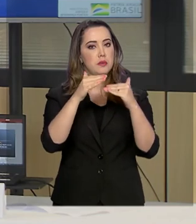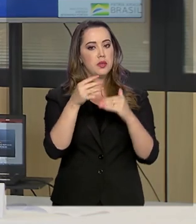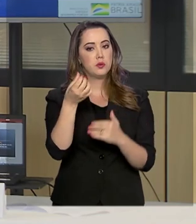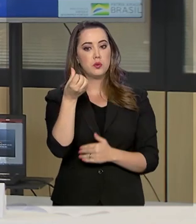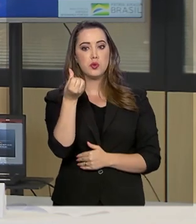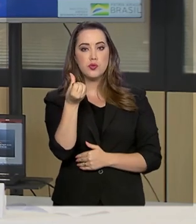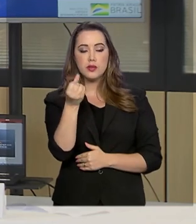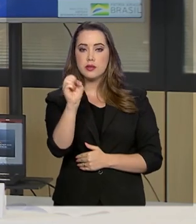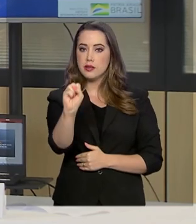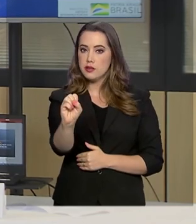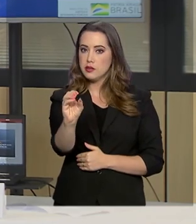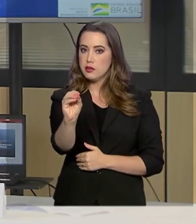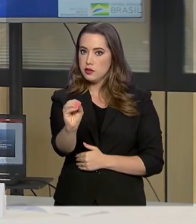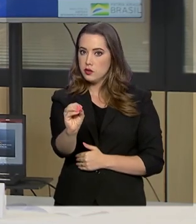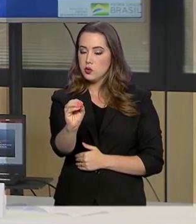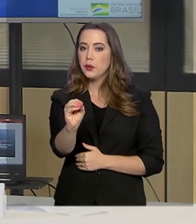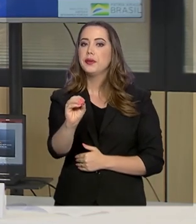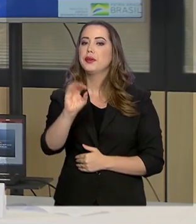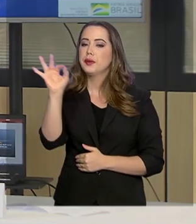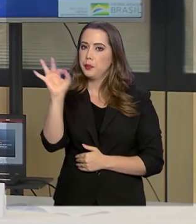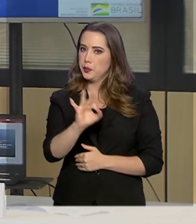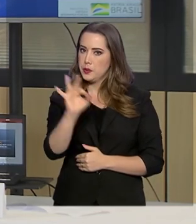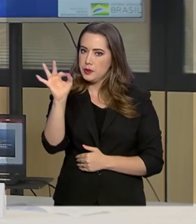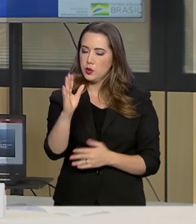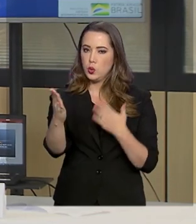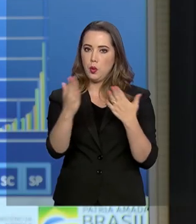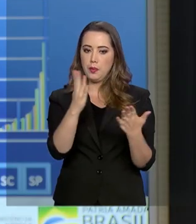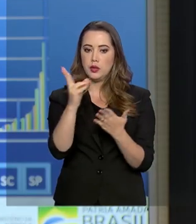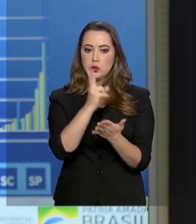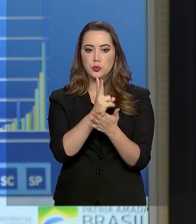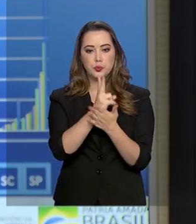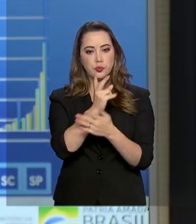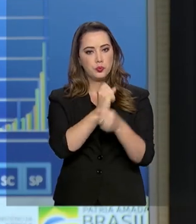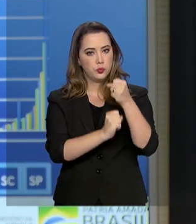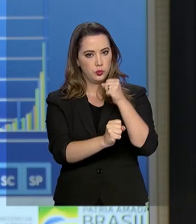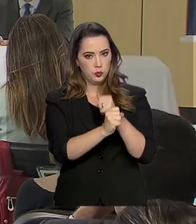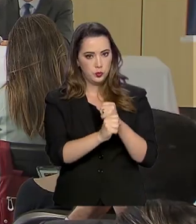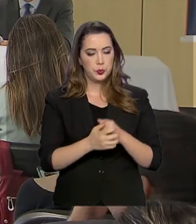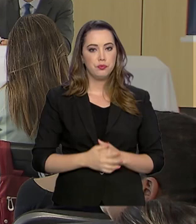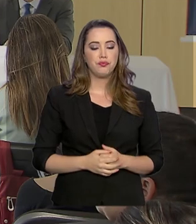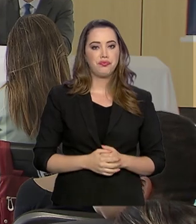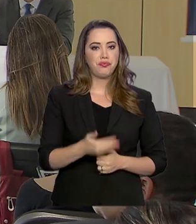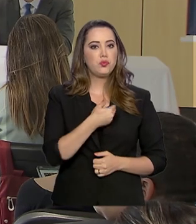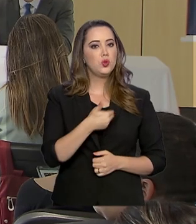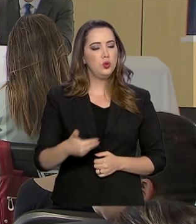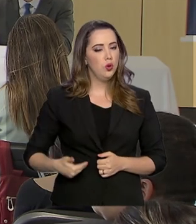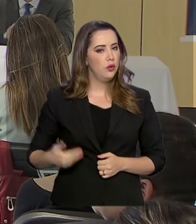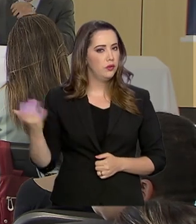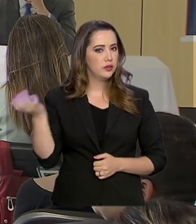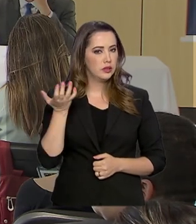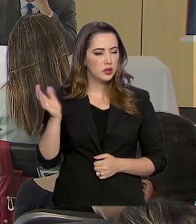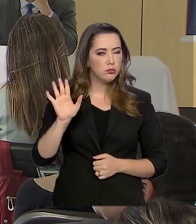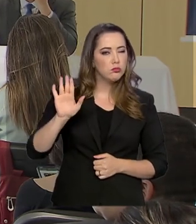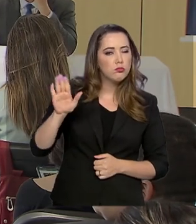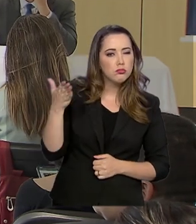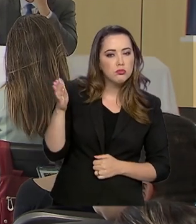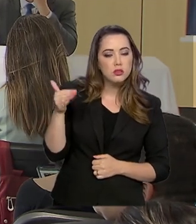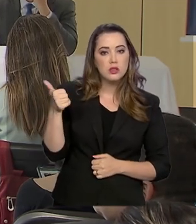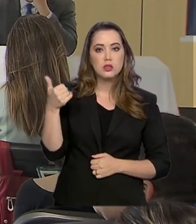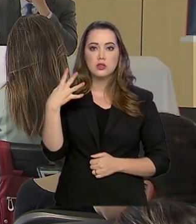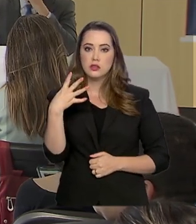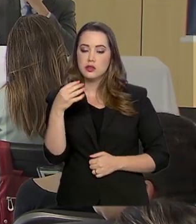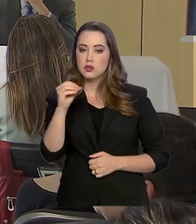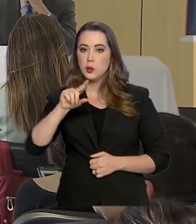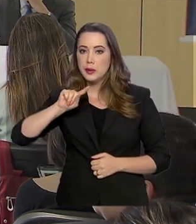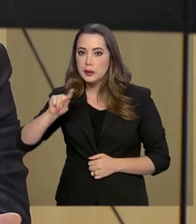685% em relação ao mesmo período do ano passado. O governo pretende que os cerca de 140 mil